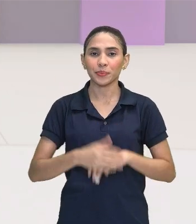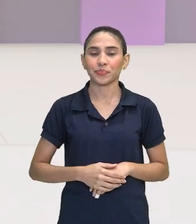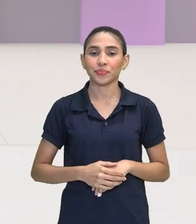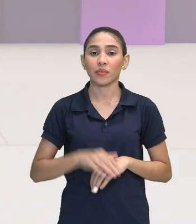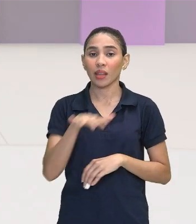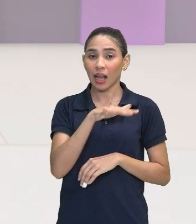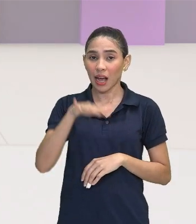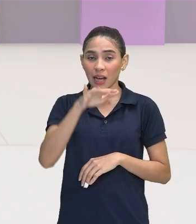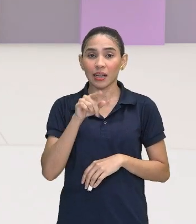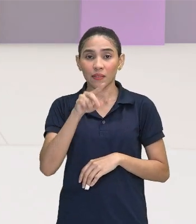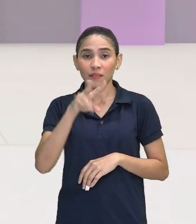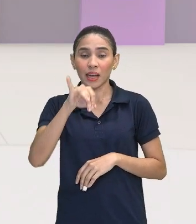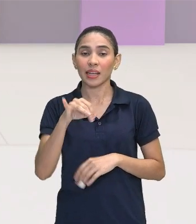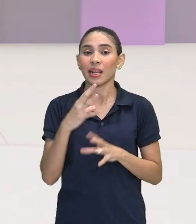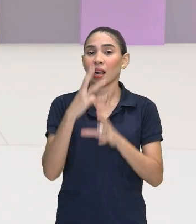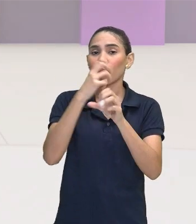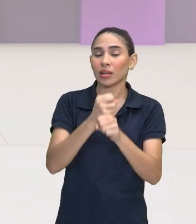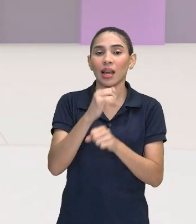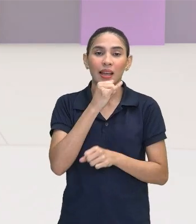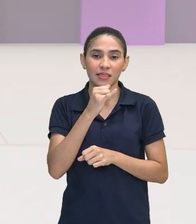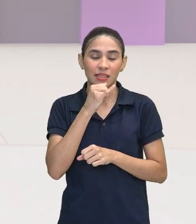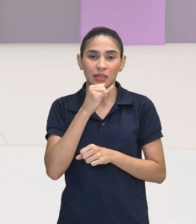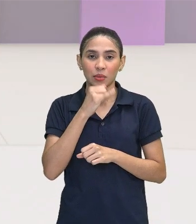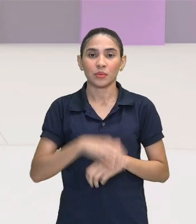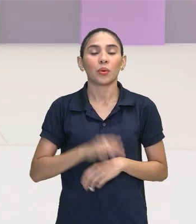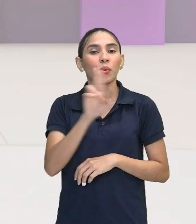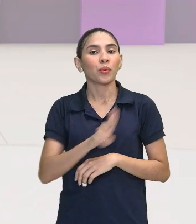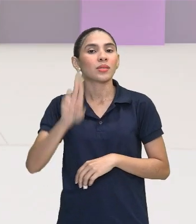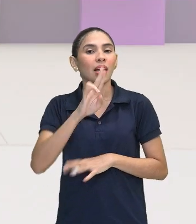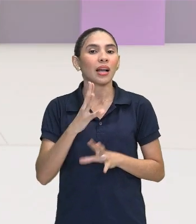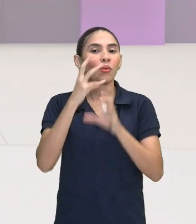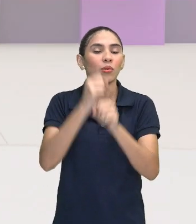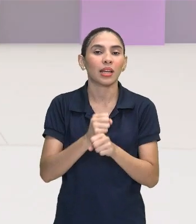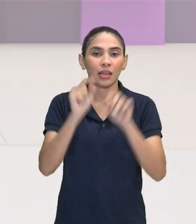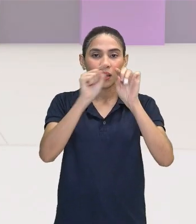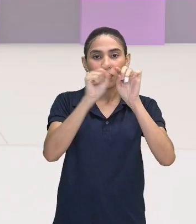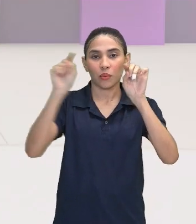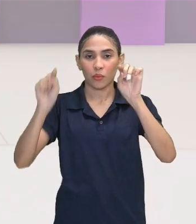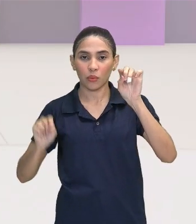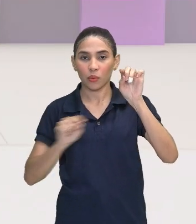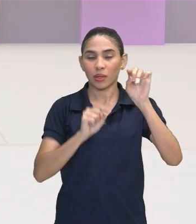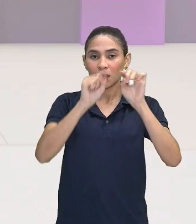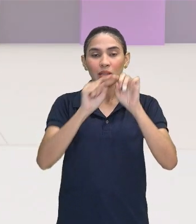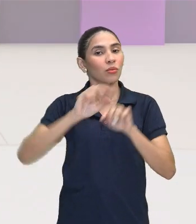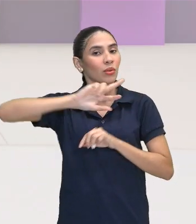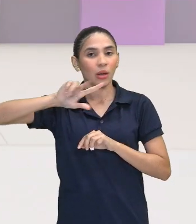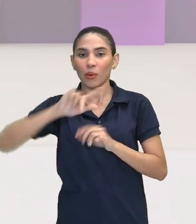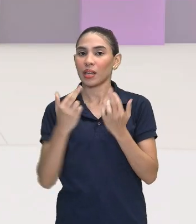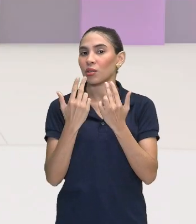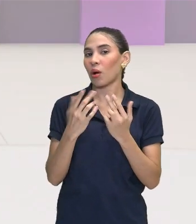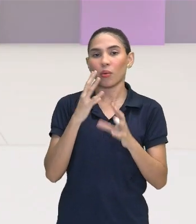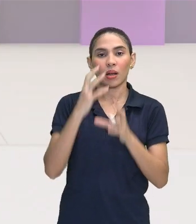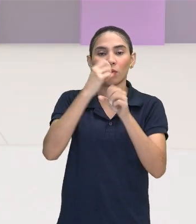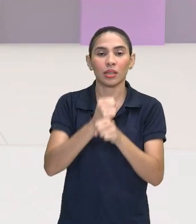A área que você vai calcular, a forma, aliás, que você vai utilizar para calcular a área de um quadrado, não será a mesma forma para